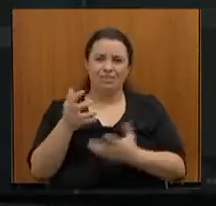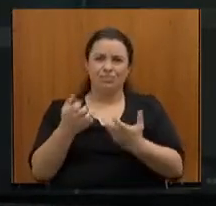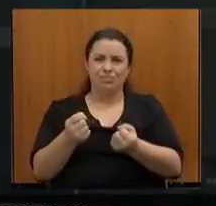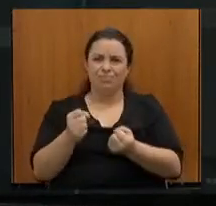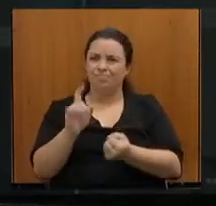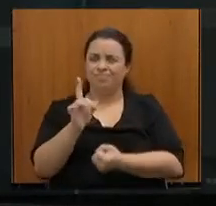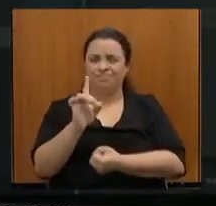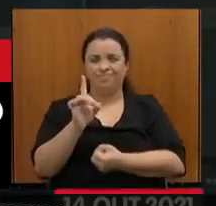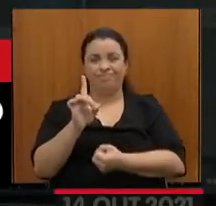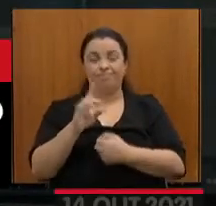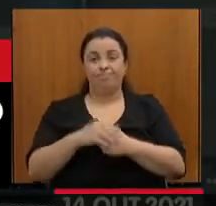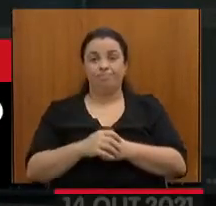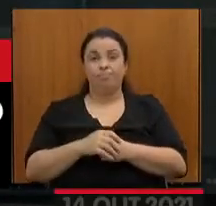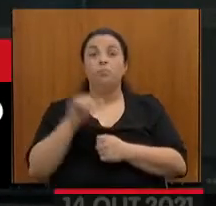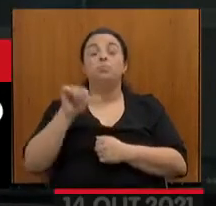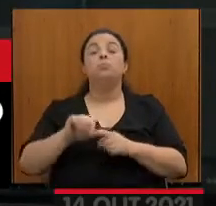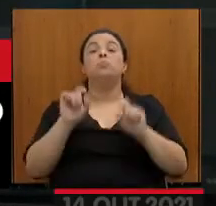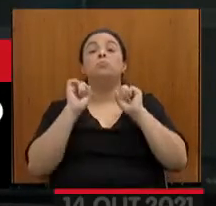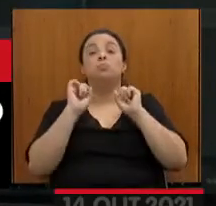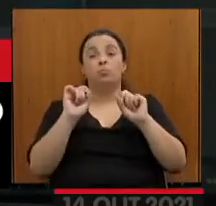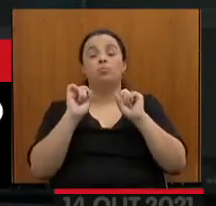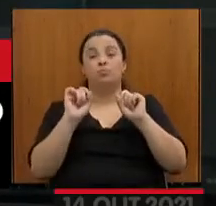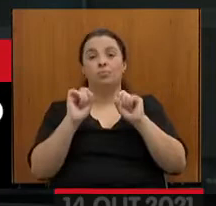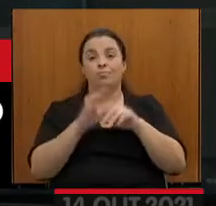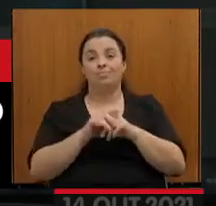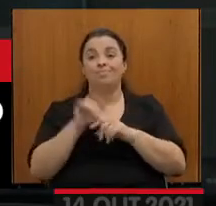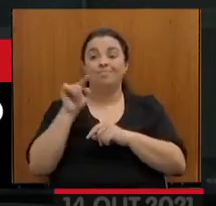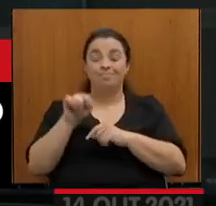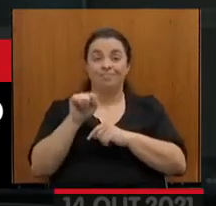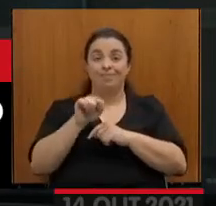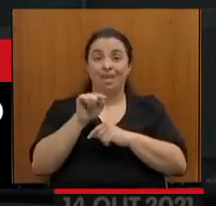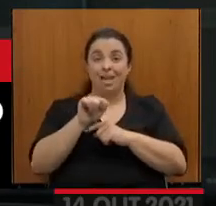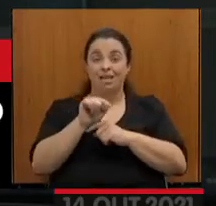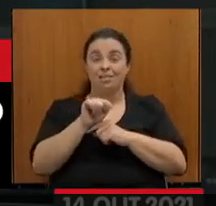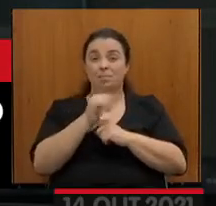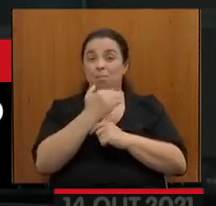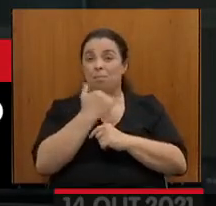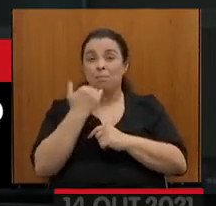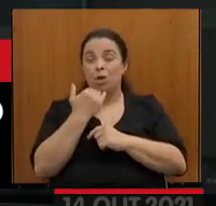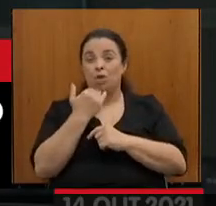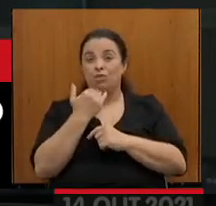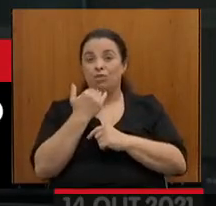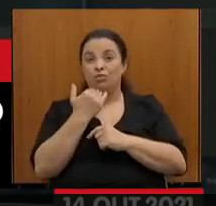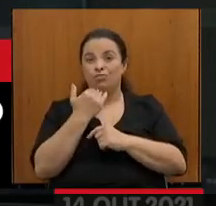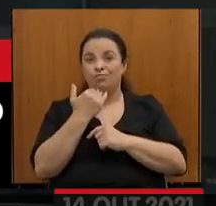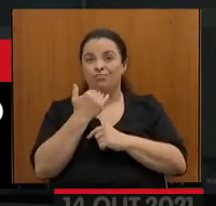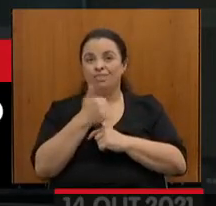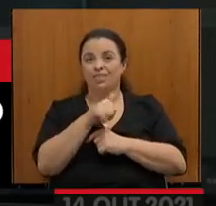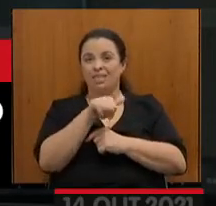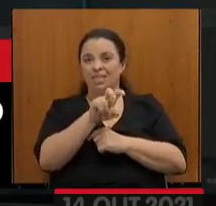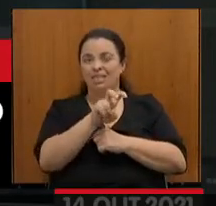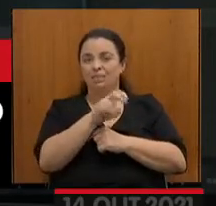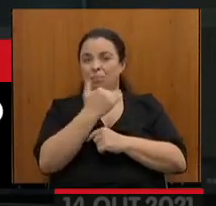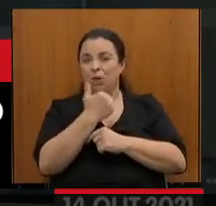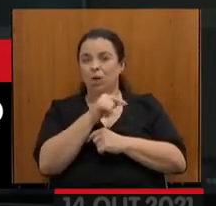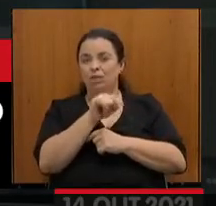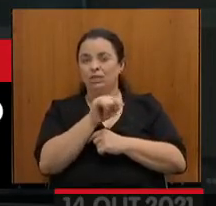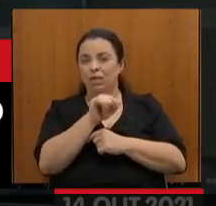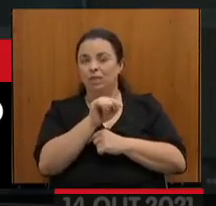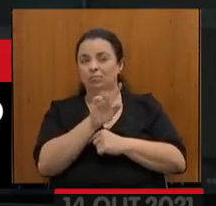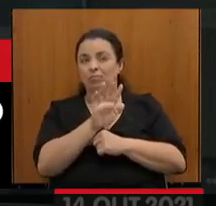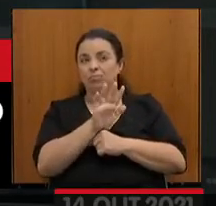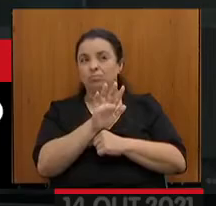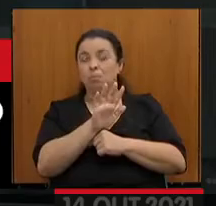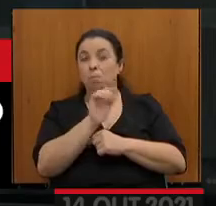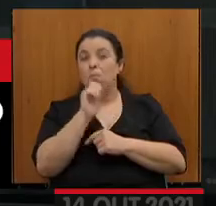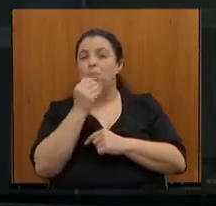ainda, dessas mortes, é a evitabilidade, como a doutora Vanessa falou. Uma morte evitável